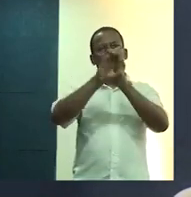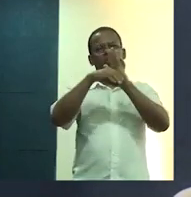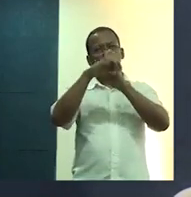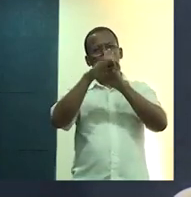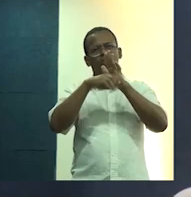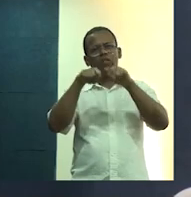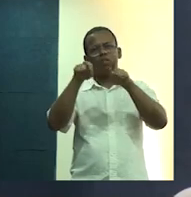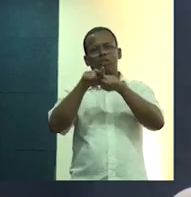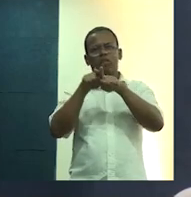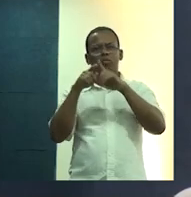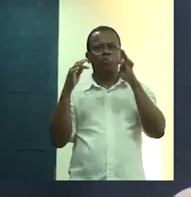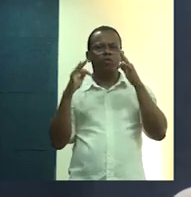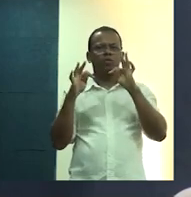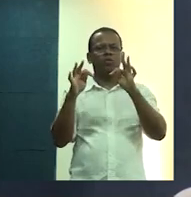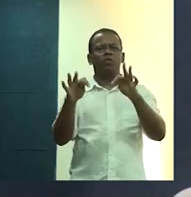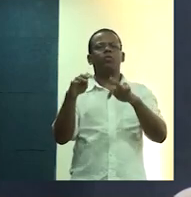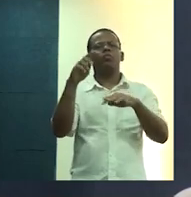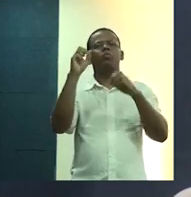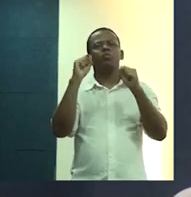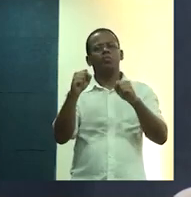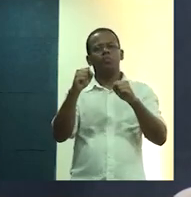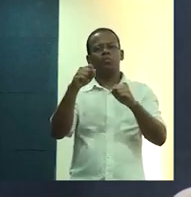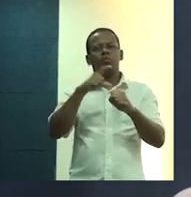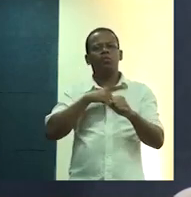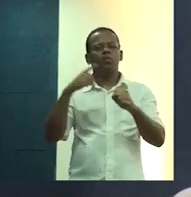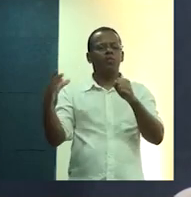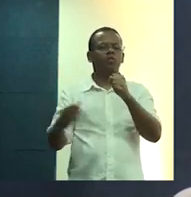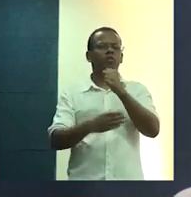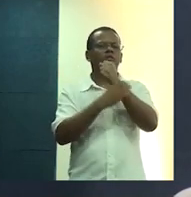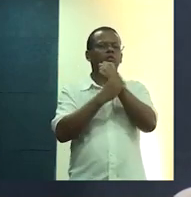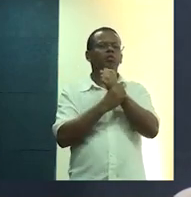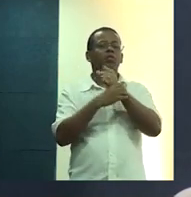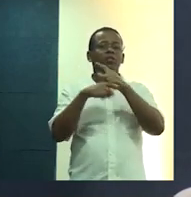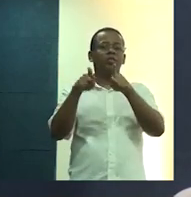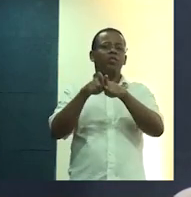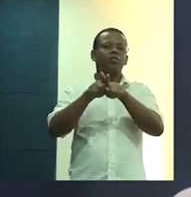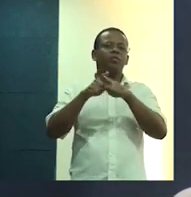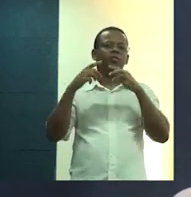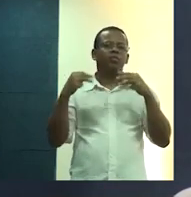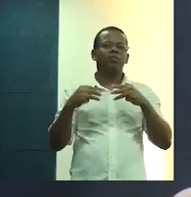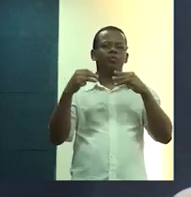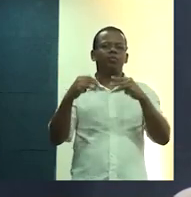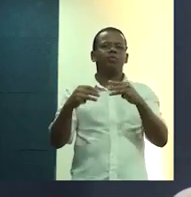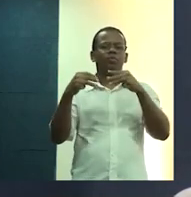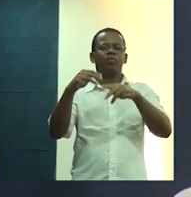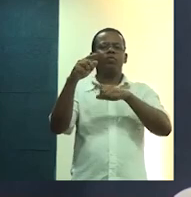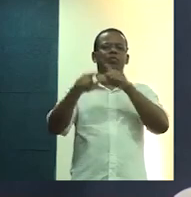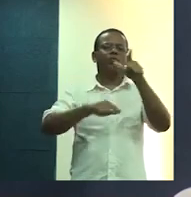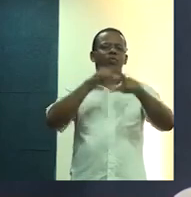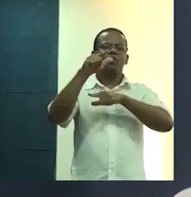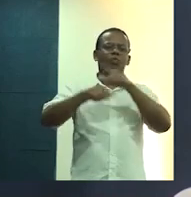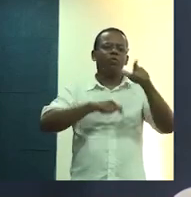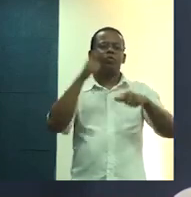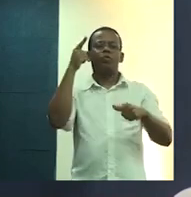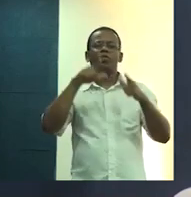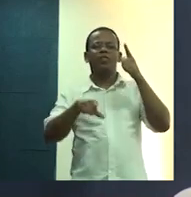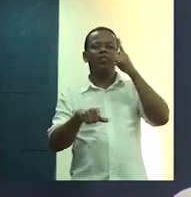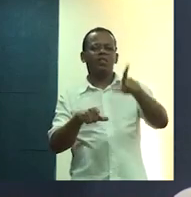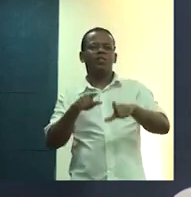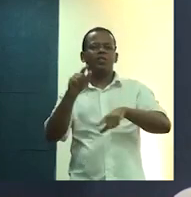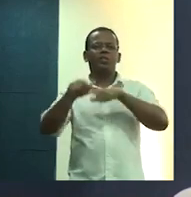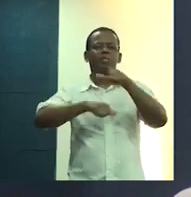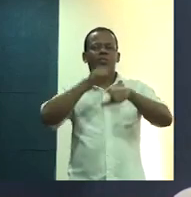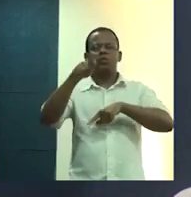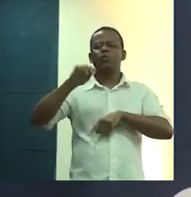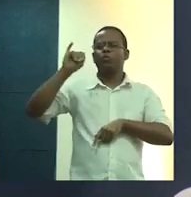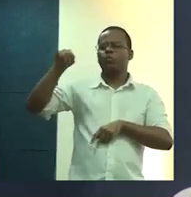principalmente para que a gente possa garantir né é ministério do trabalho também condições de emprego condições